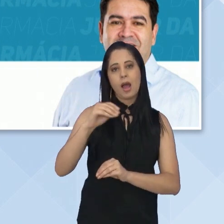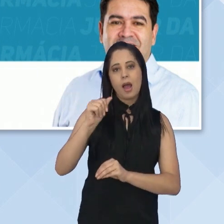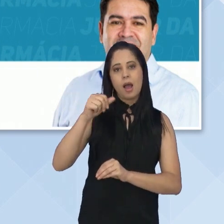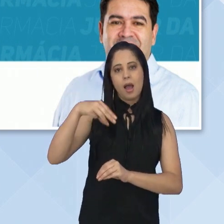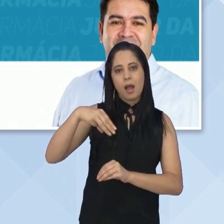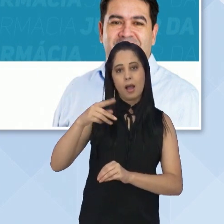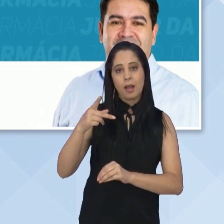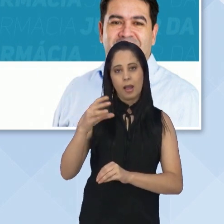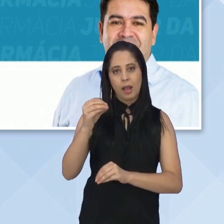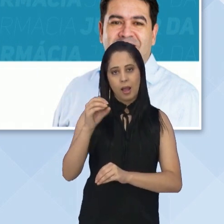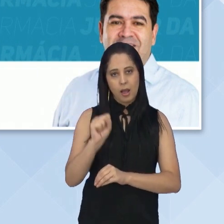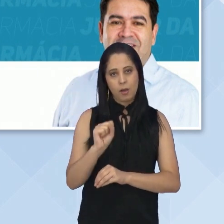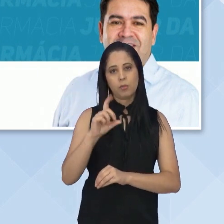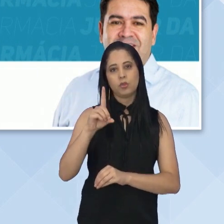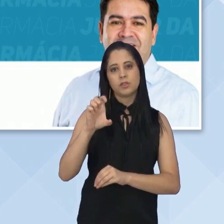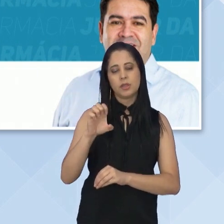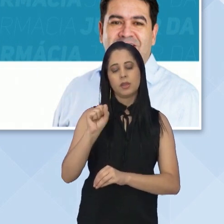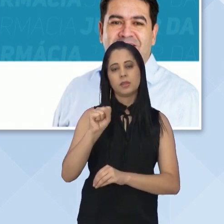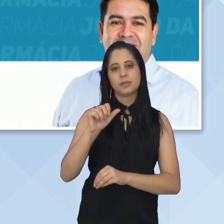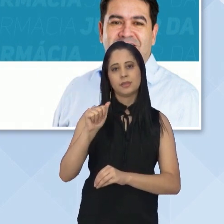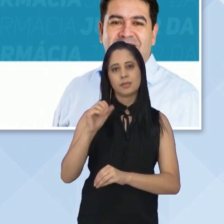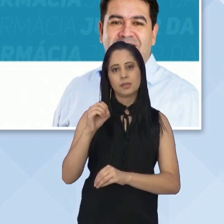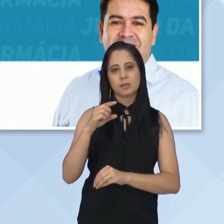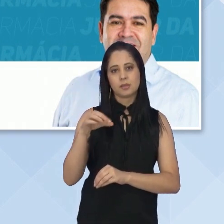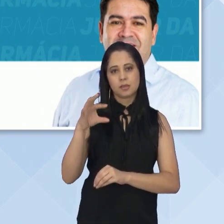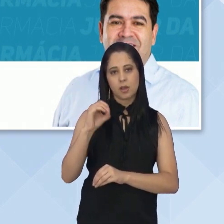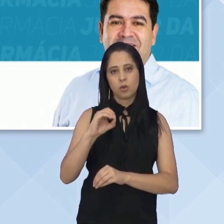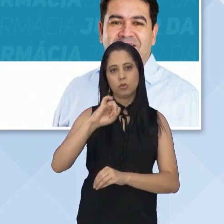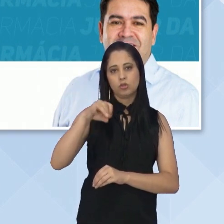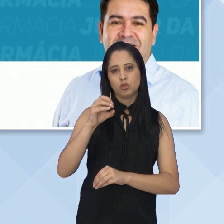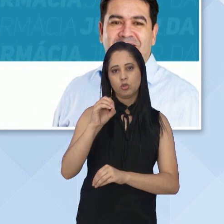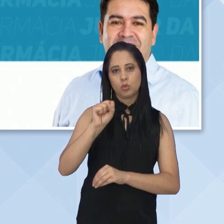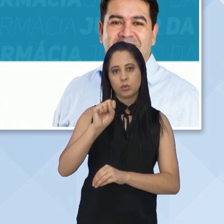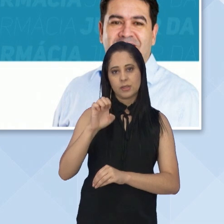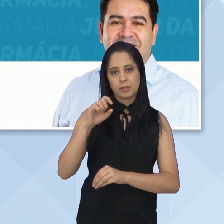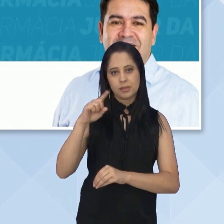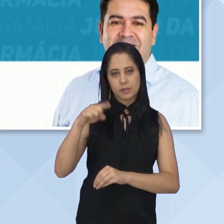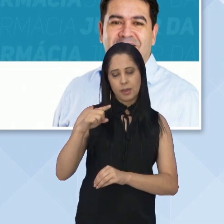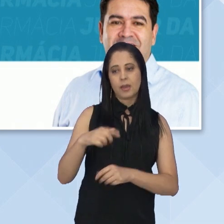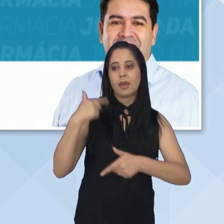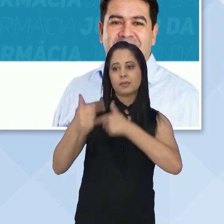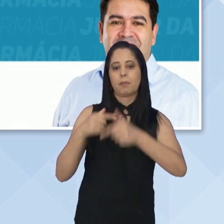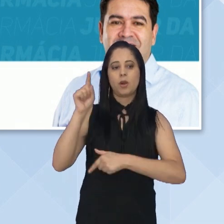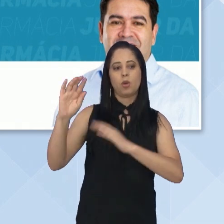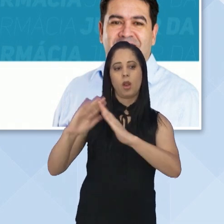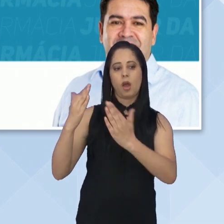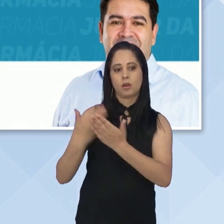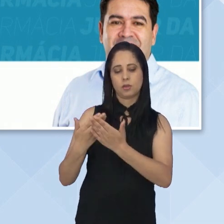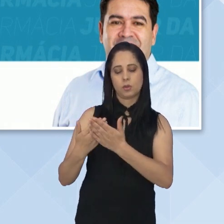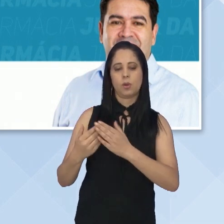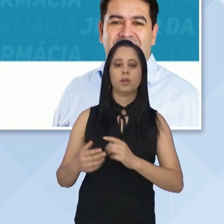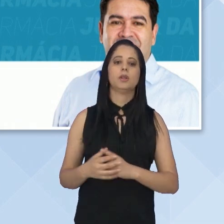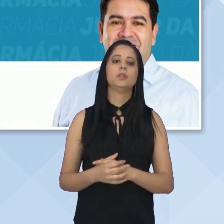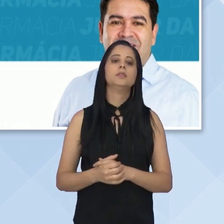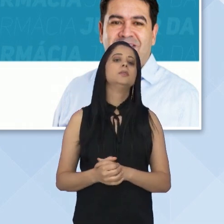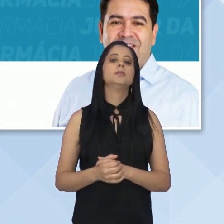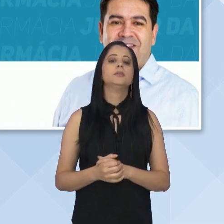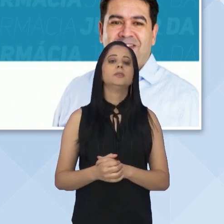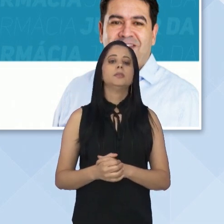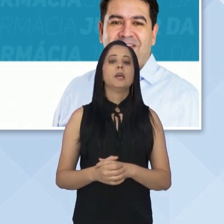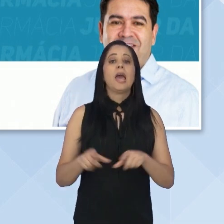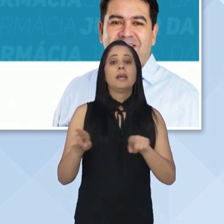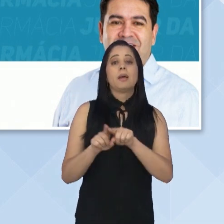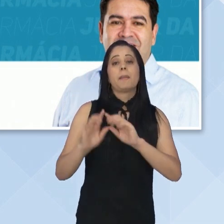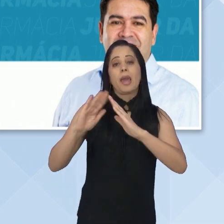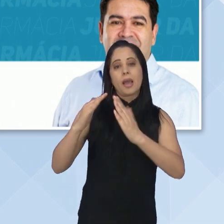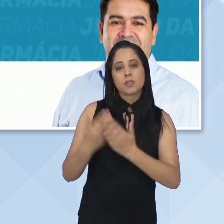Campos, onde trabalhou na Escola Geraldo de Almeida, no bairro Pousada do Vale, e na Escola